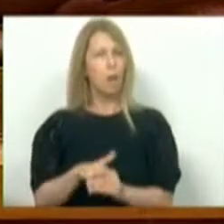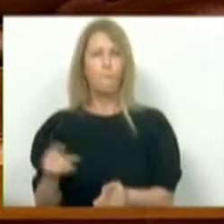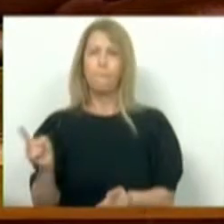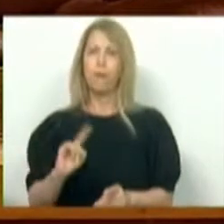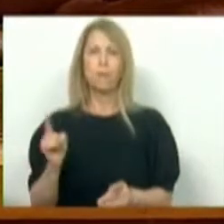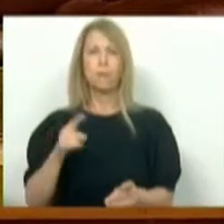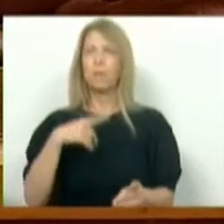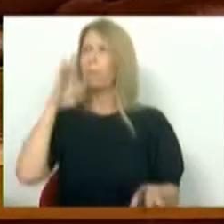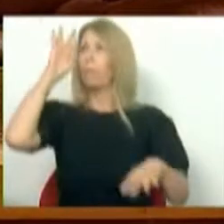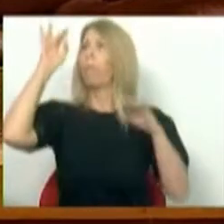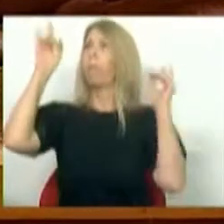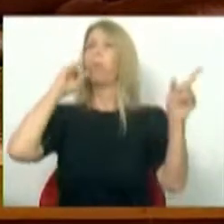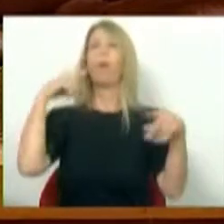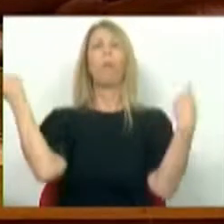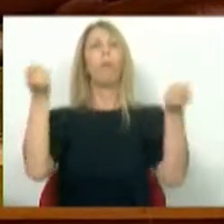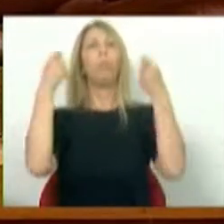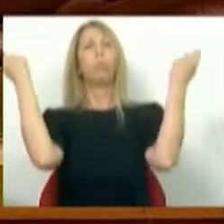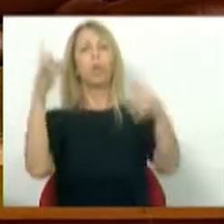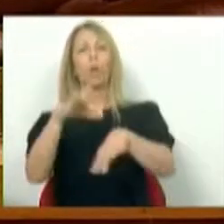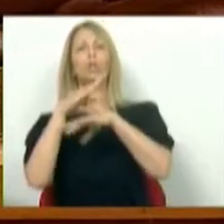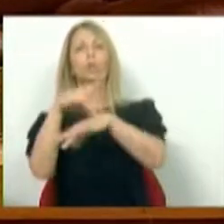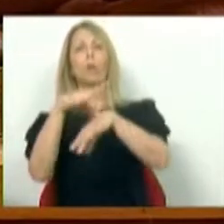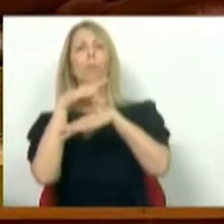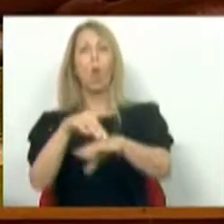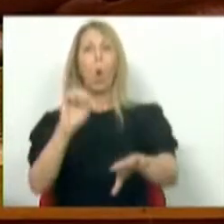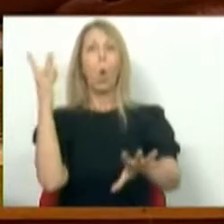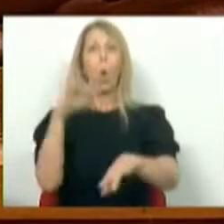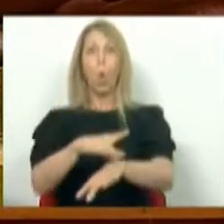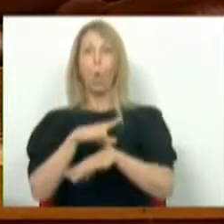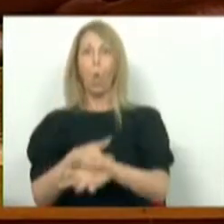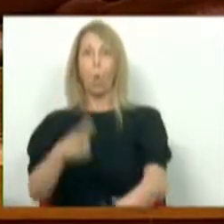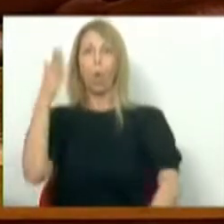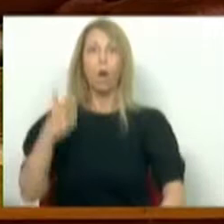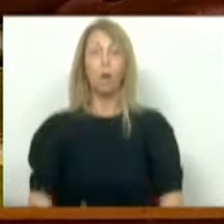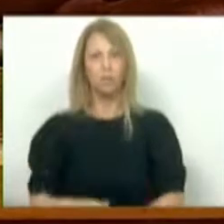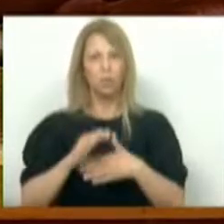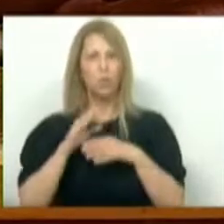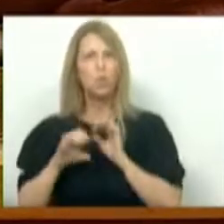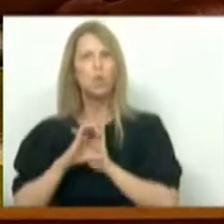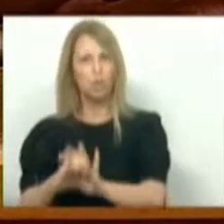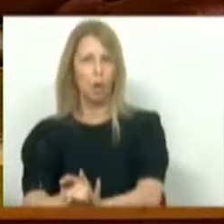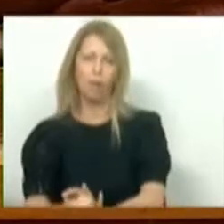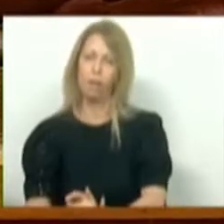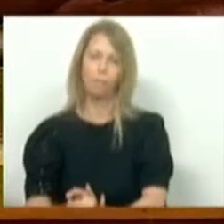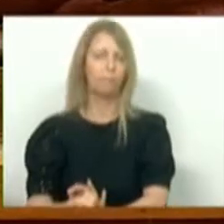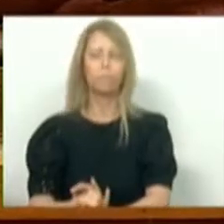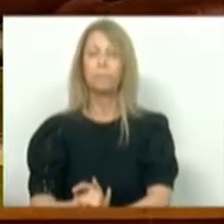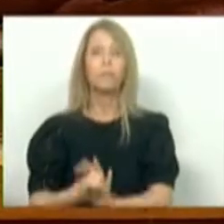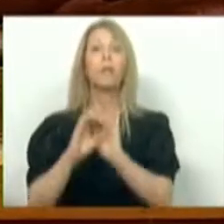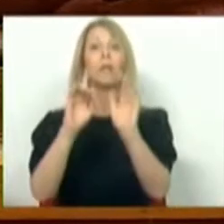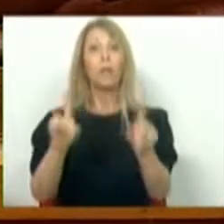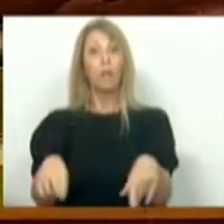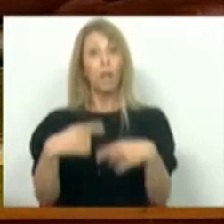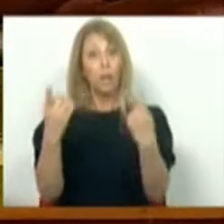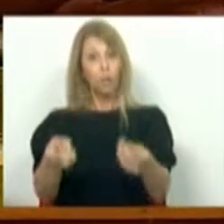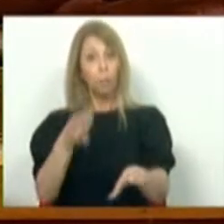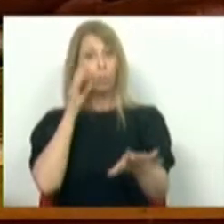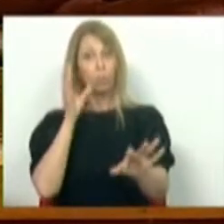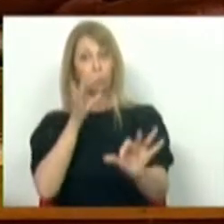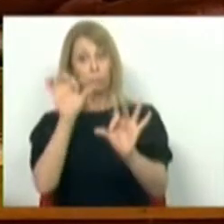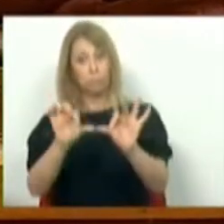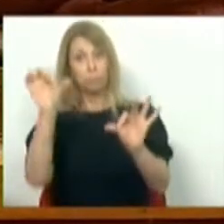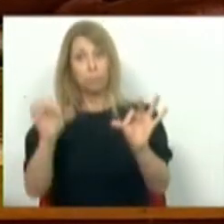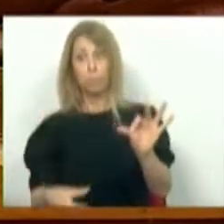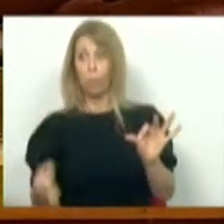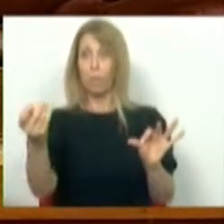derivas populistas, extremistas e radicais do Chega. E depois das intervenções que o PSD aqui proferiu